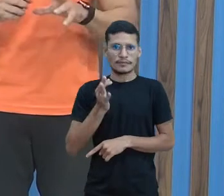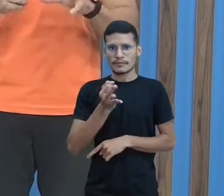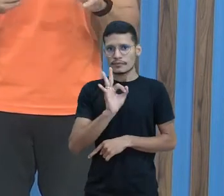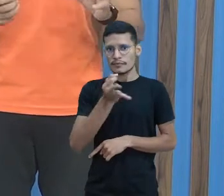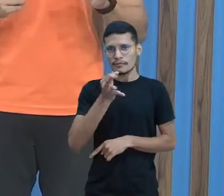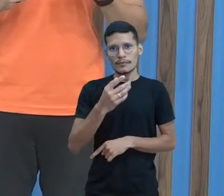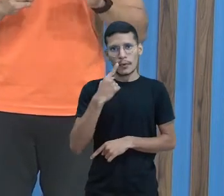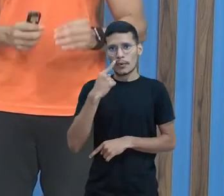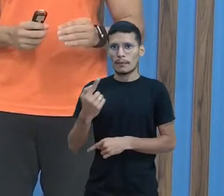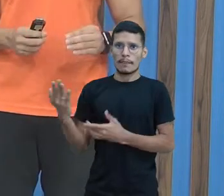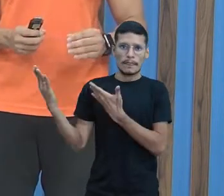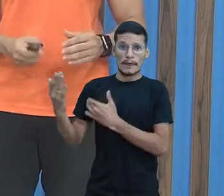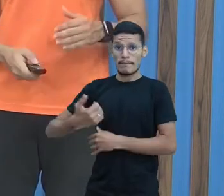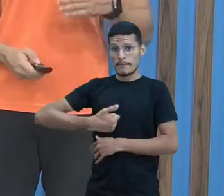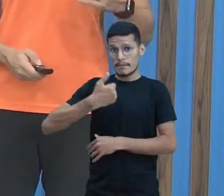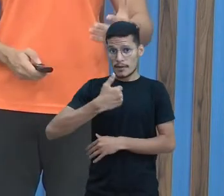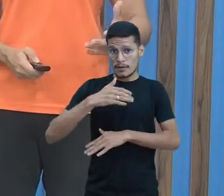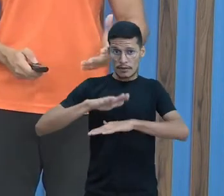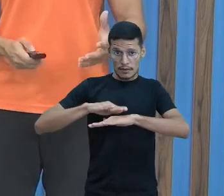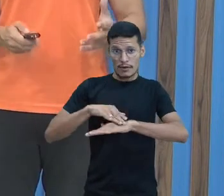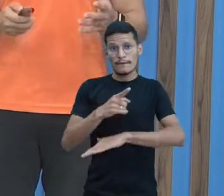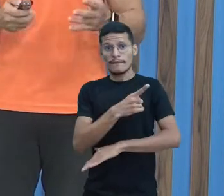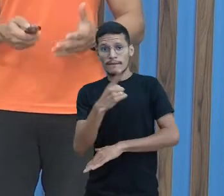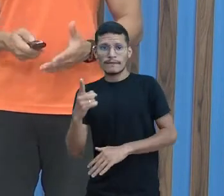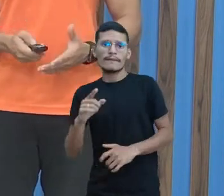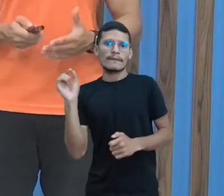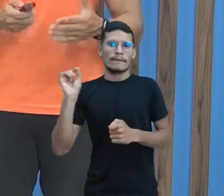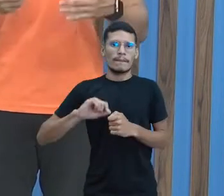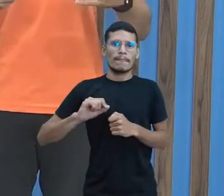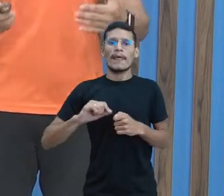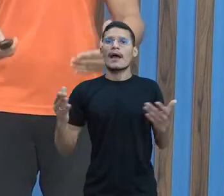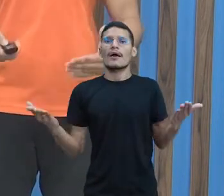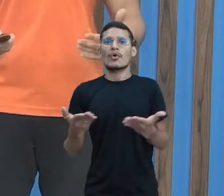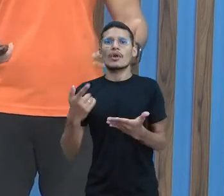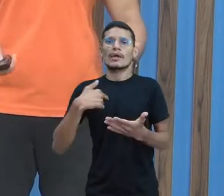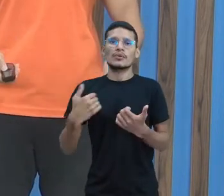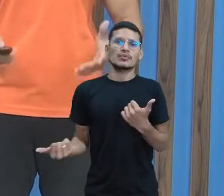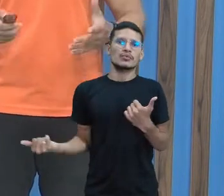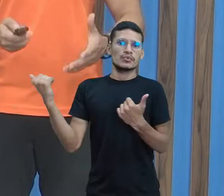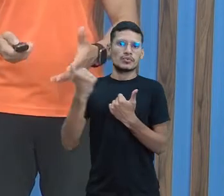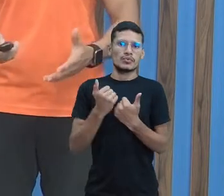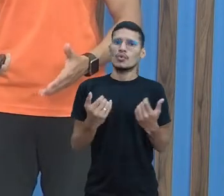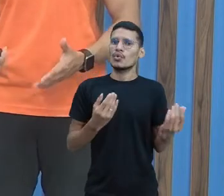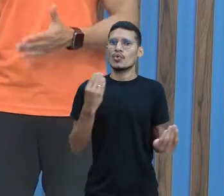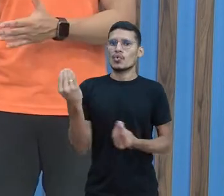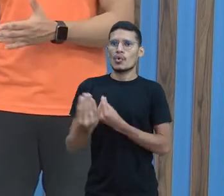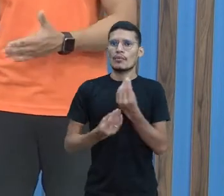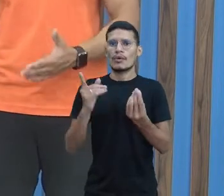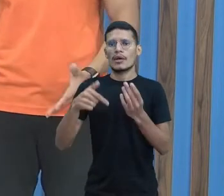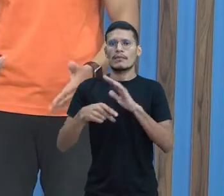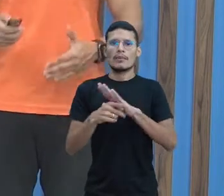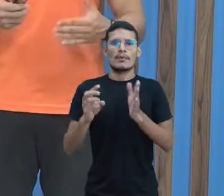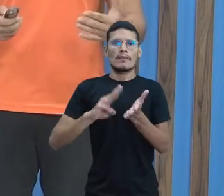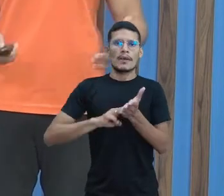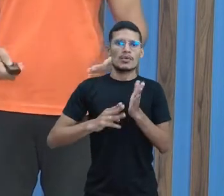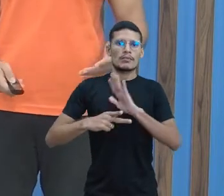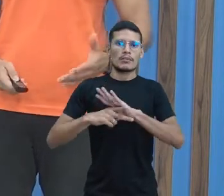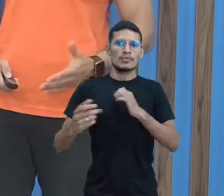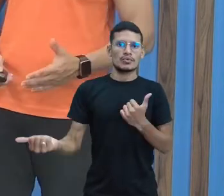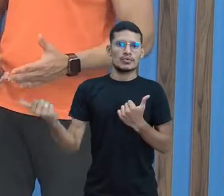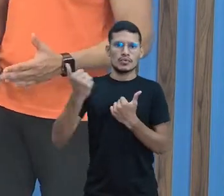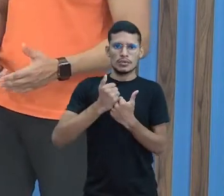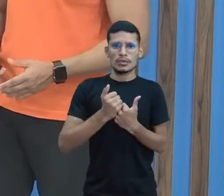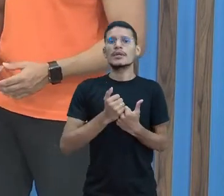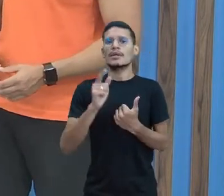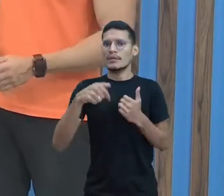Então, tá aí o primeiro passo. E agora, eu vou fazer a substituição. Esse é o método da substituição e é algo